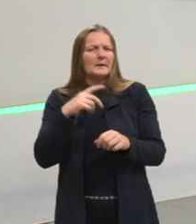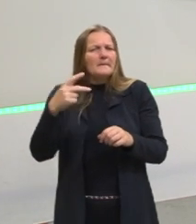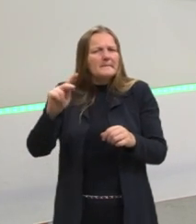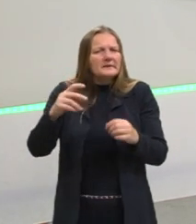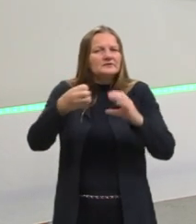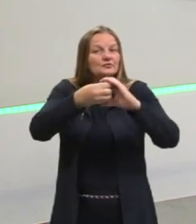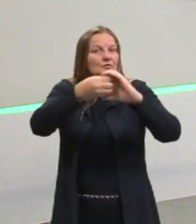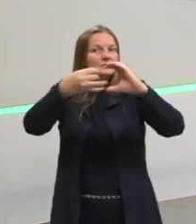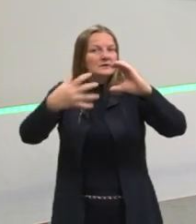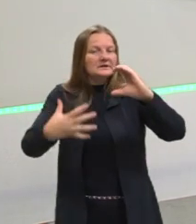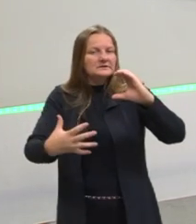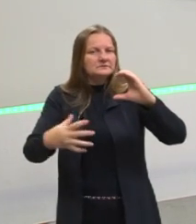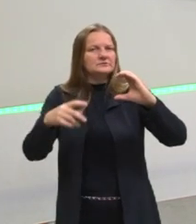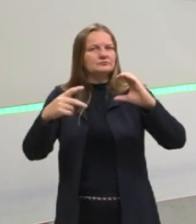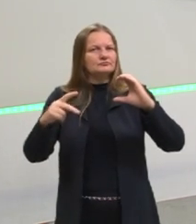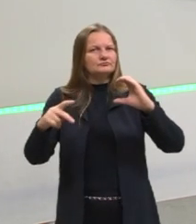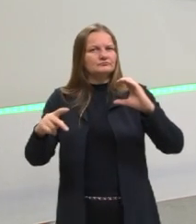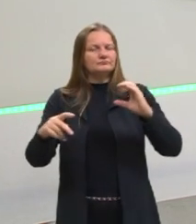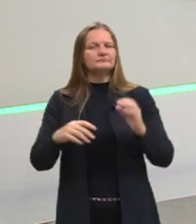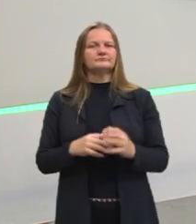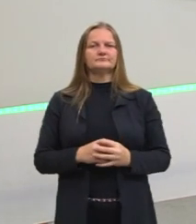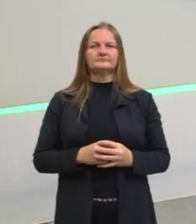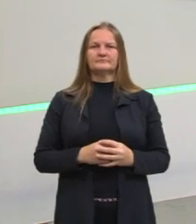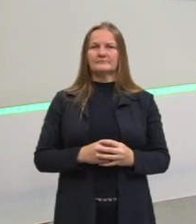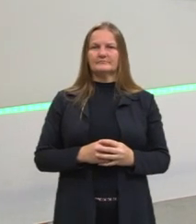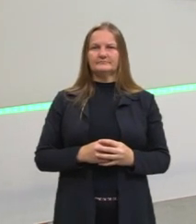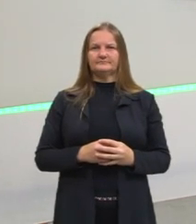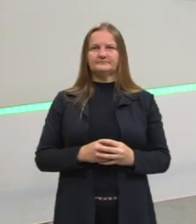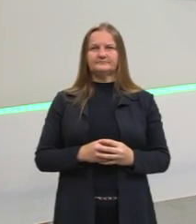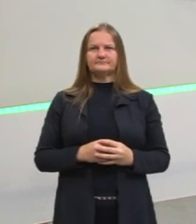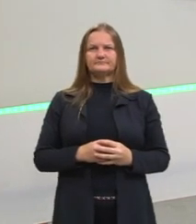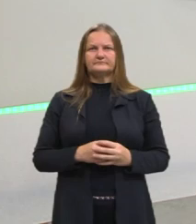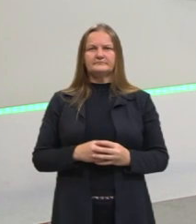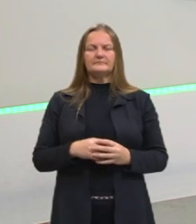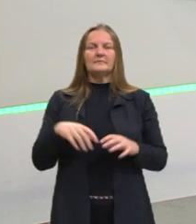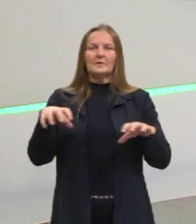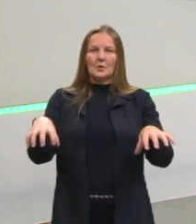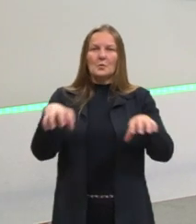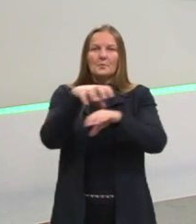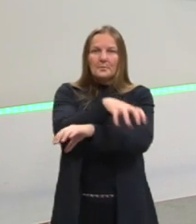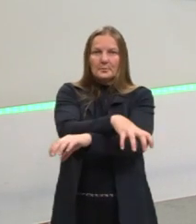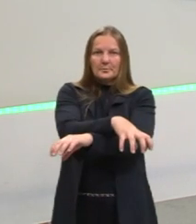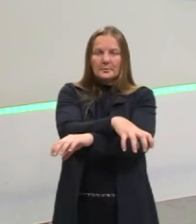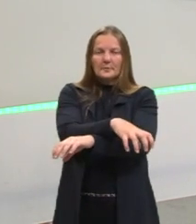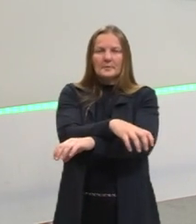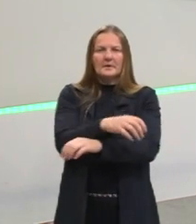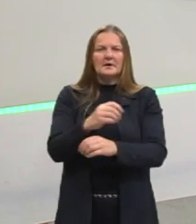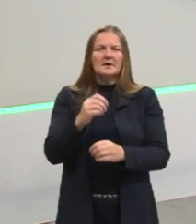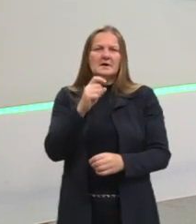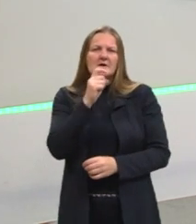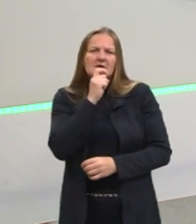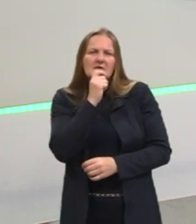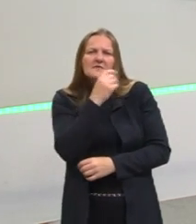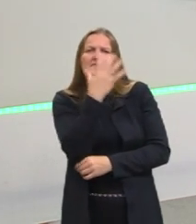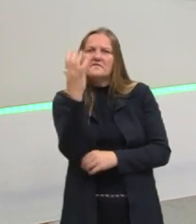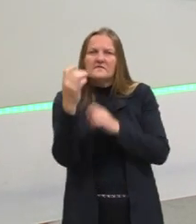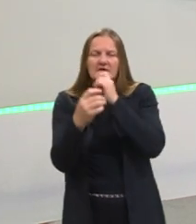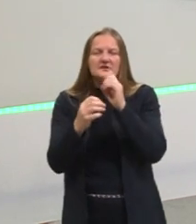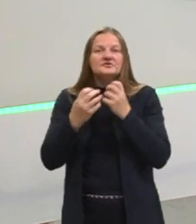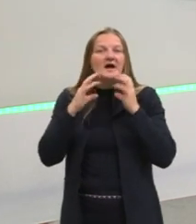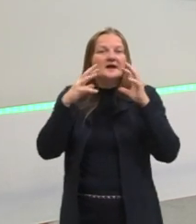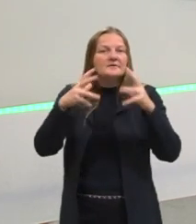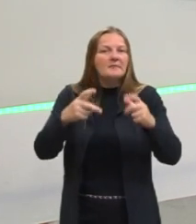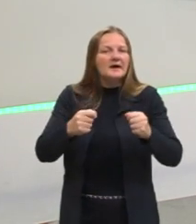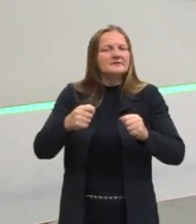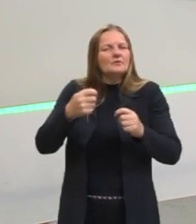que a reação desse dessa desse dessa desse bioma né dessa flora e fauna também né